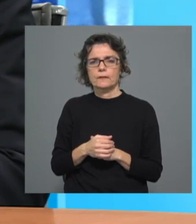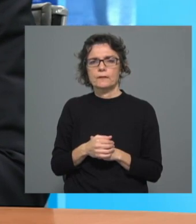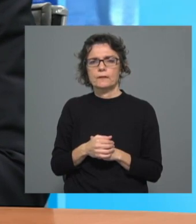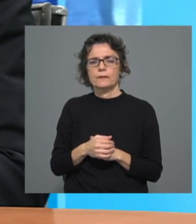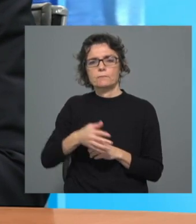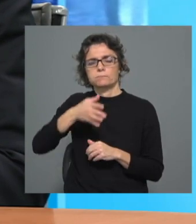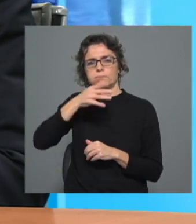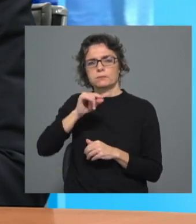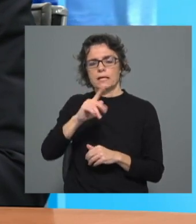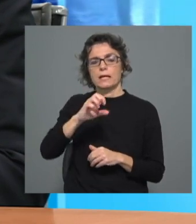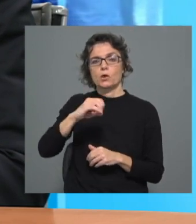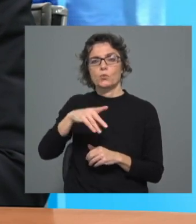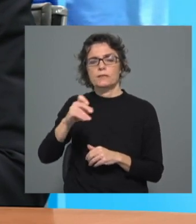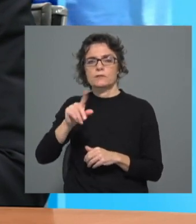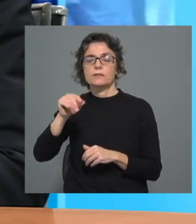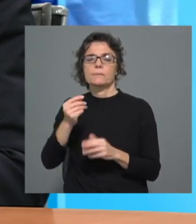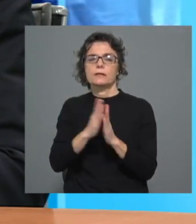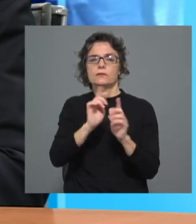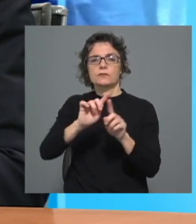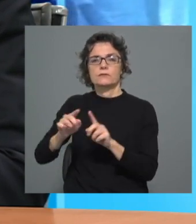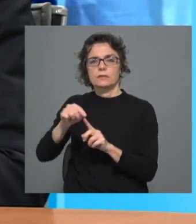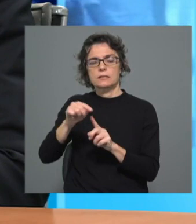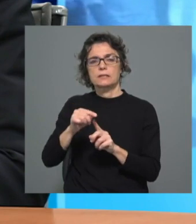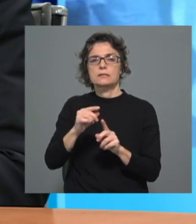a comunidade judaica e a comunidade